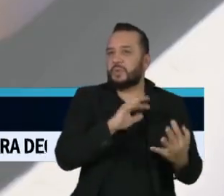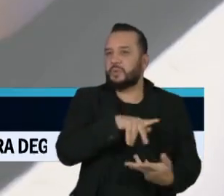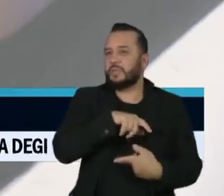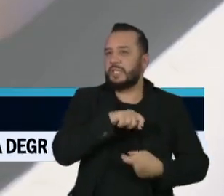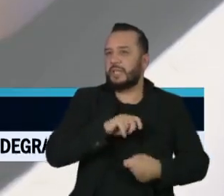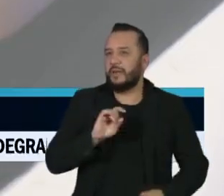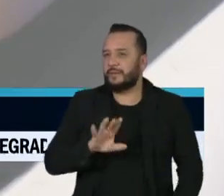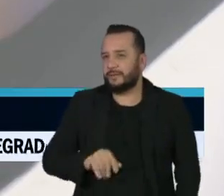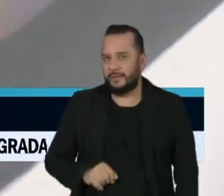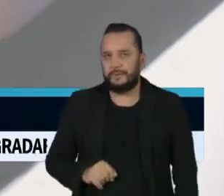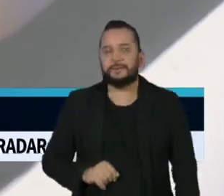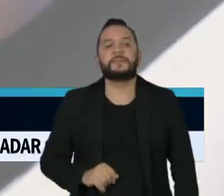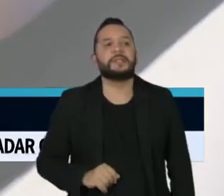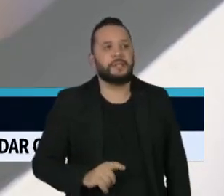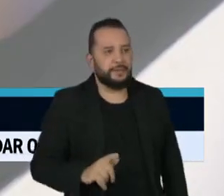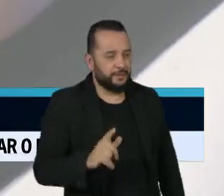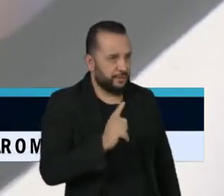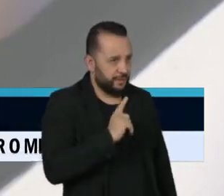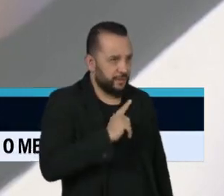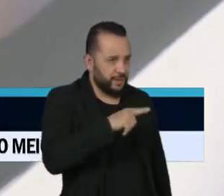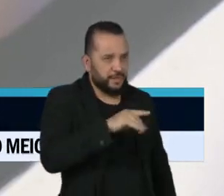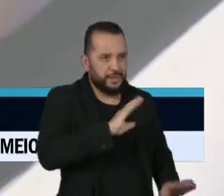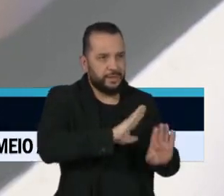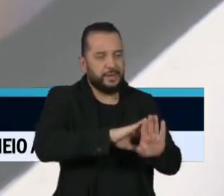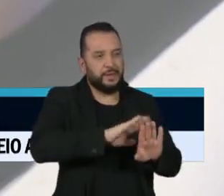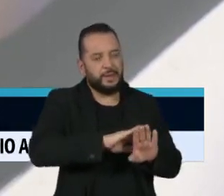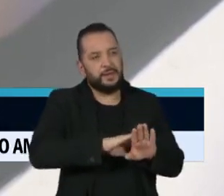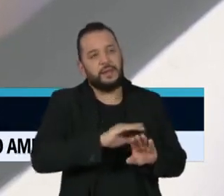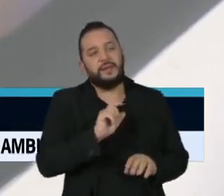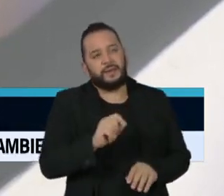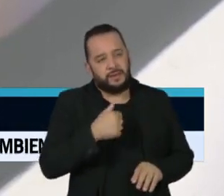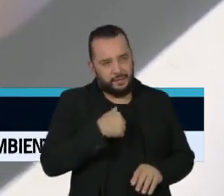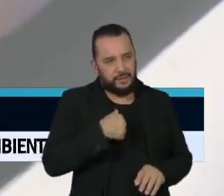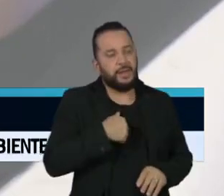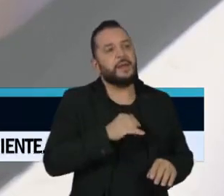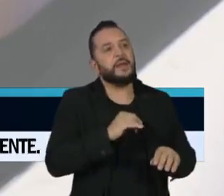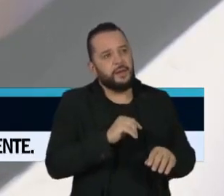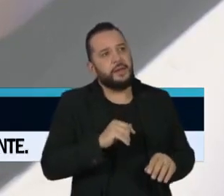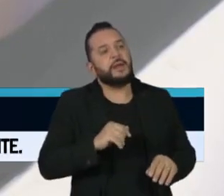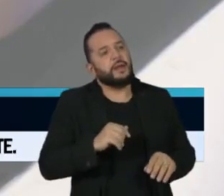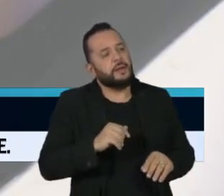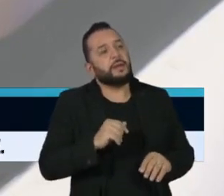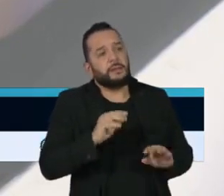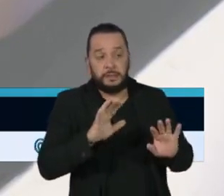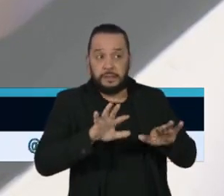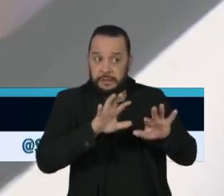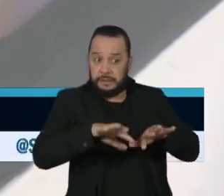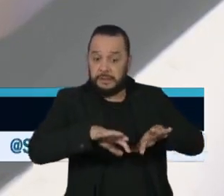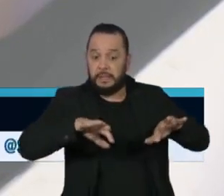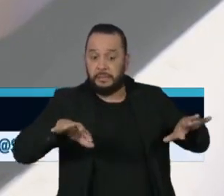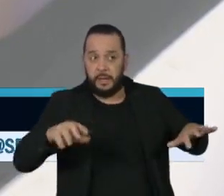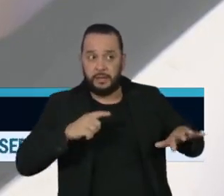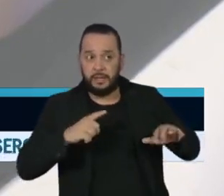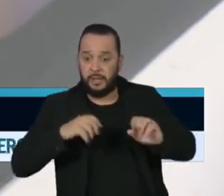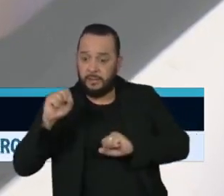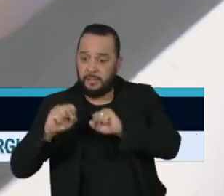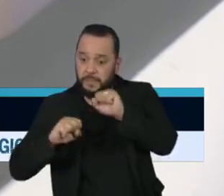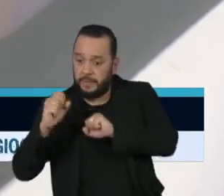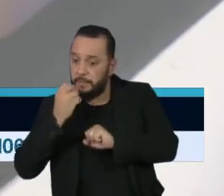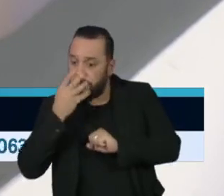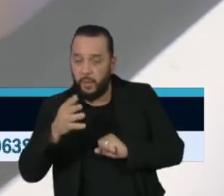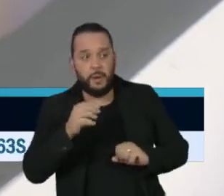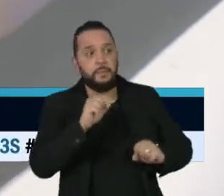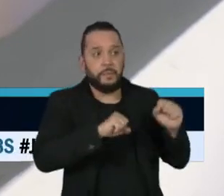que a gente chama de greenwashing. Eu acho que a gente tem que criar estratégias de poder separar o joio do trigo. Eu acho que